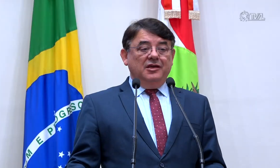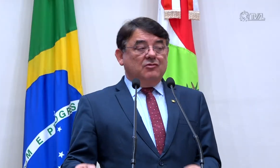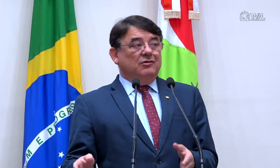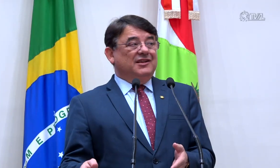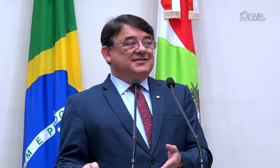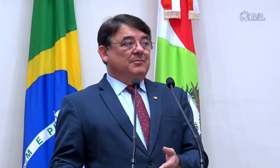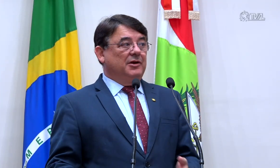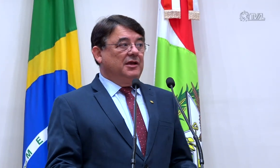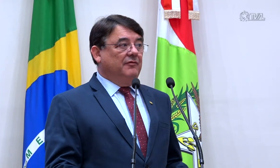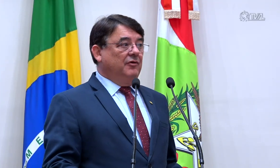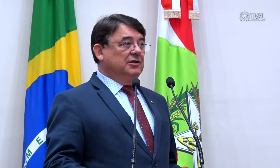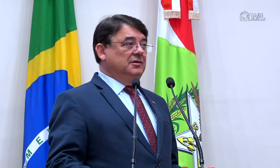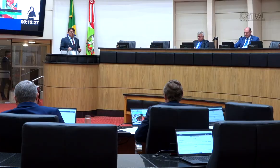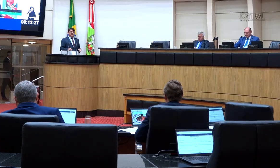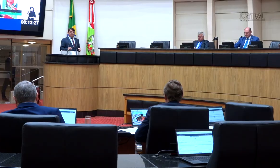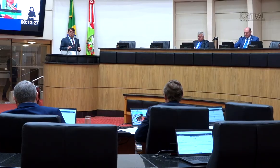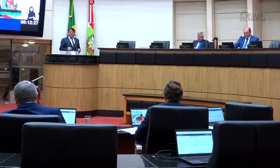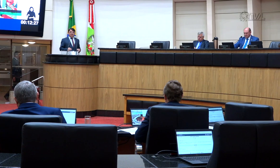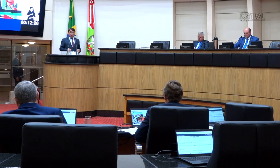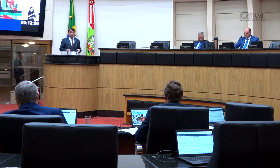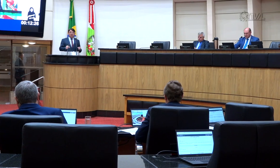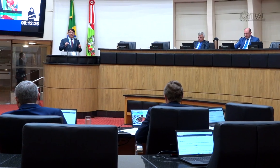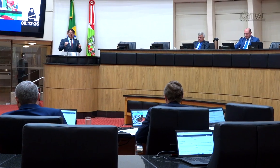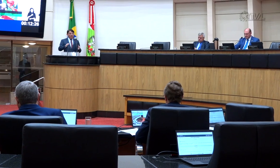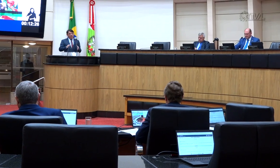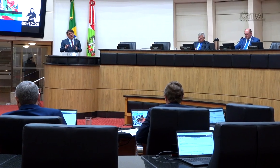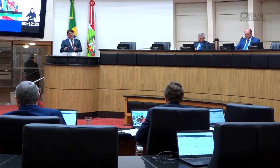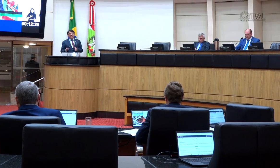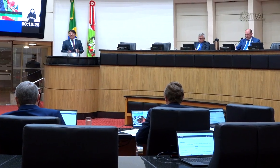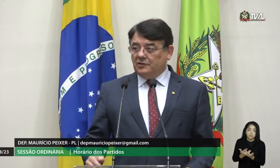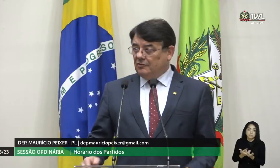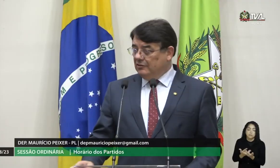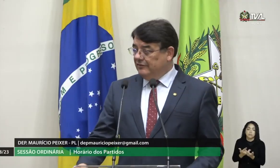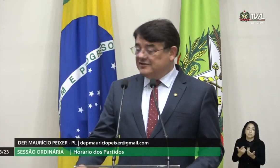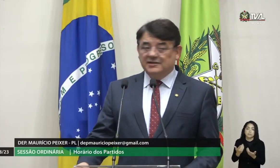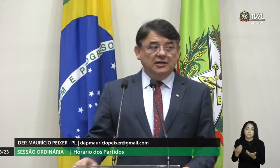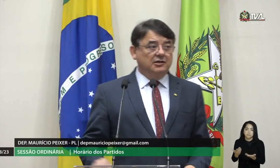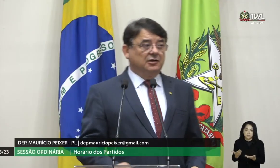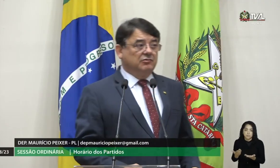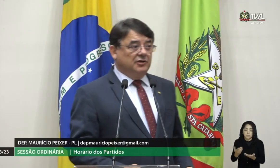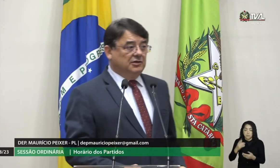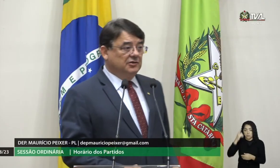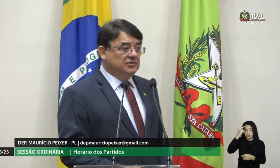em respostas observações do deputado Fabiano da Luz